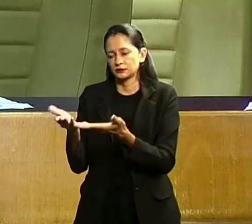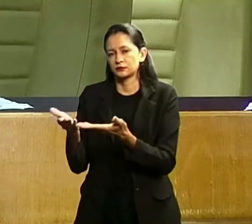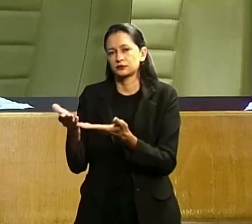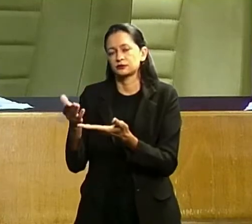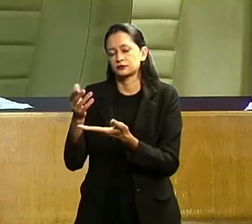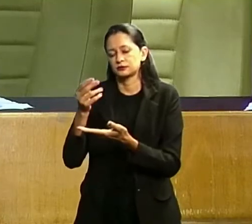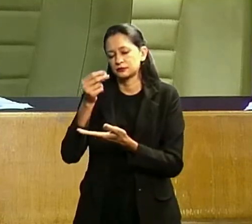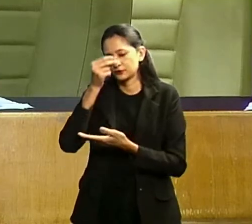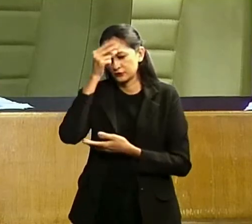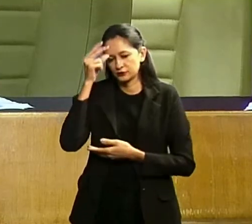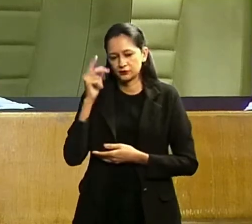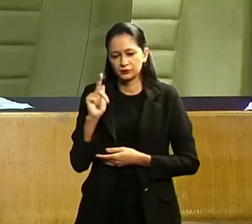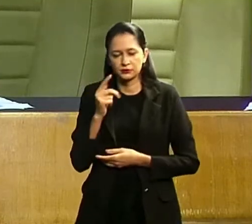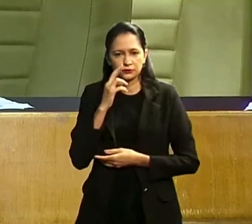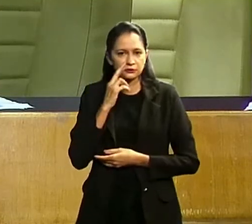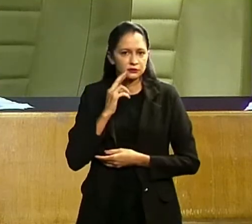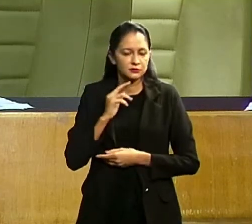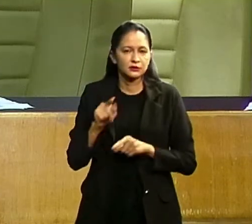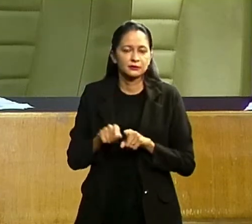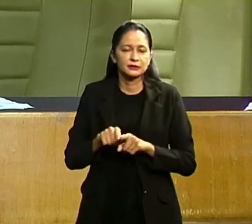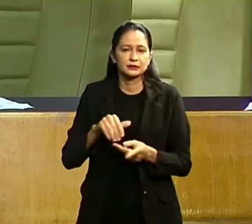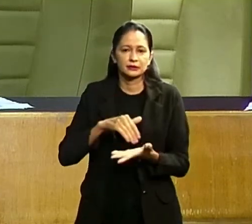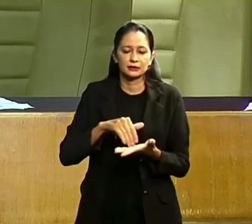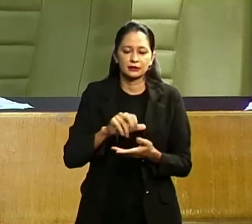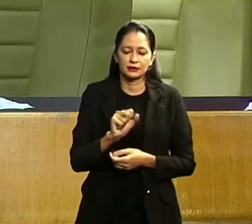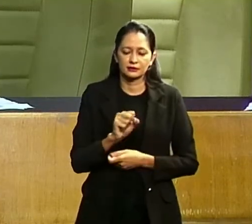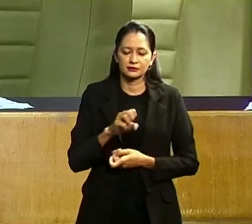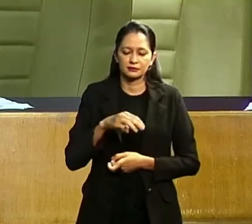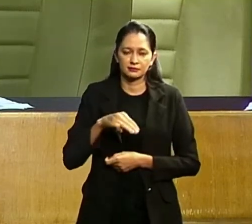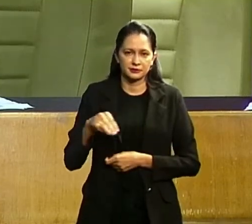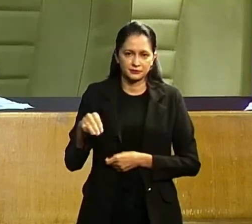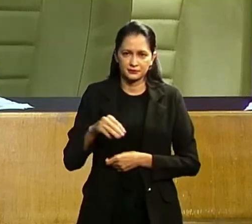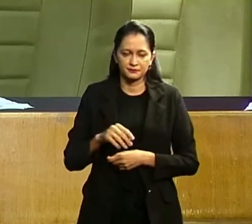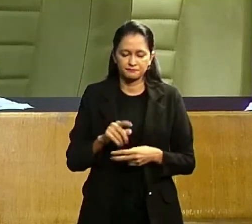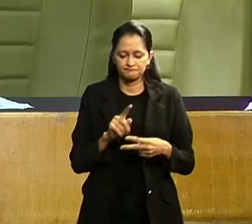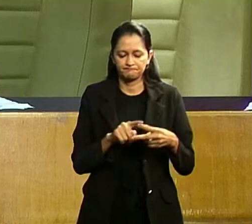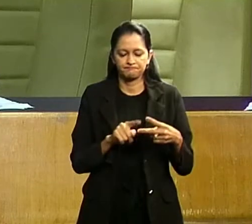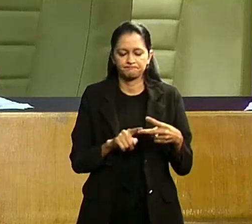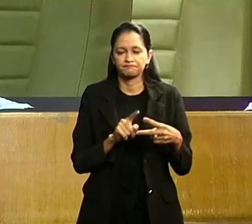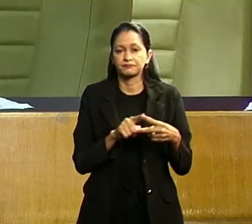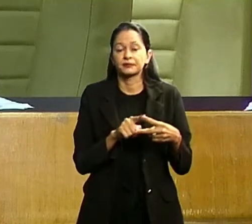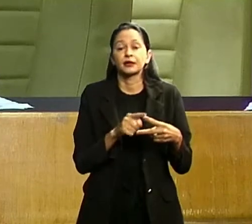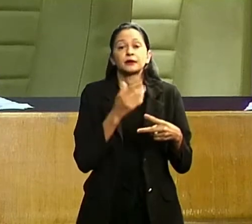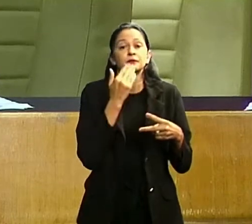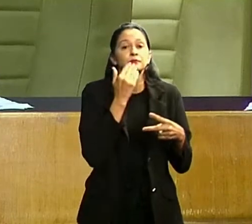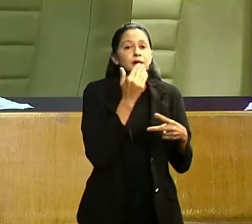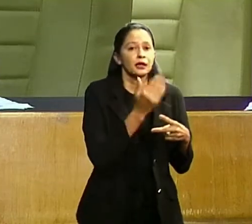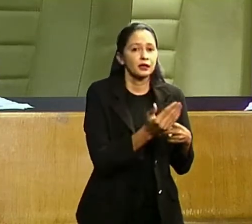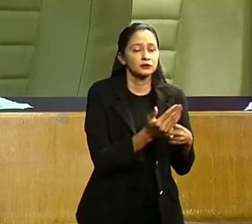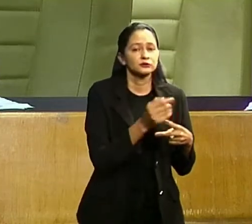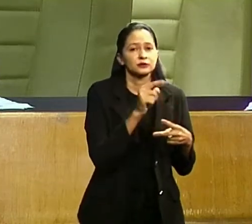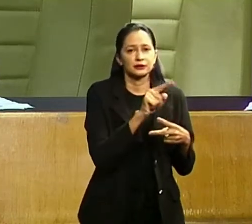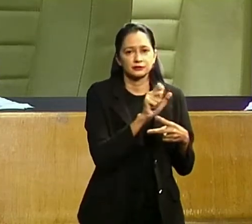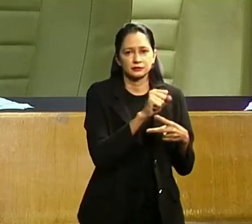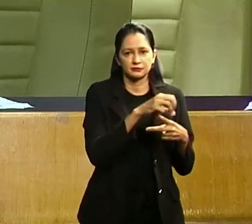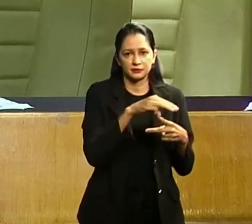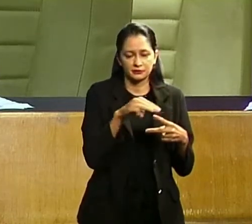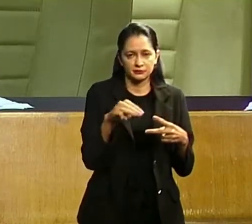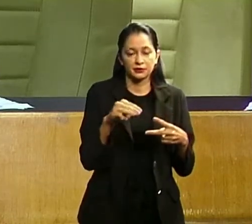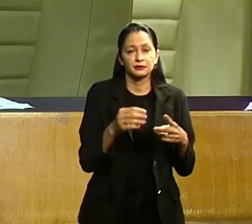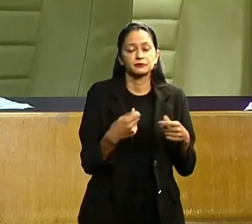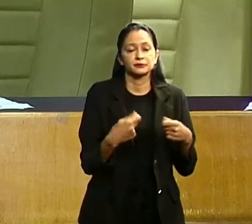secretário da SMM, solicitando que seja instalado em Goiânia